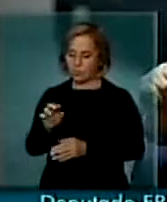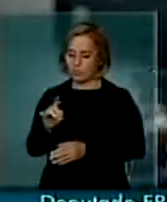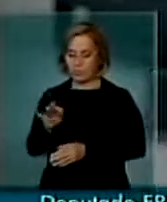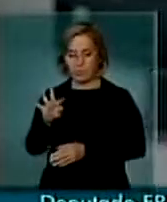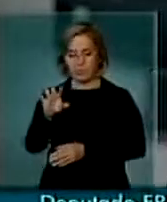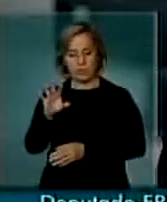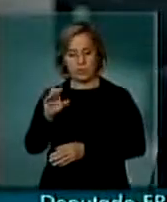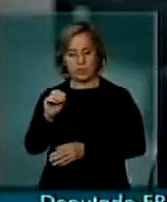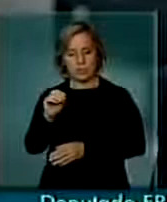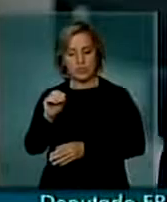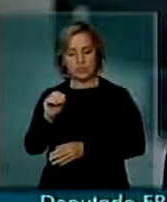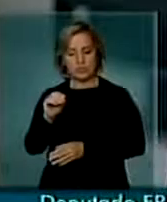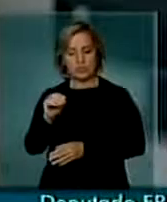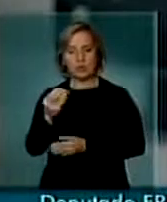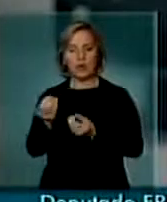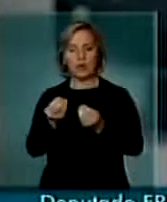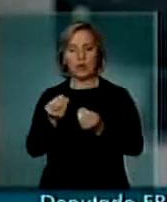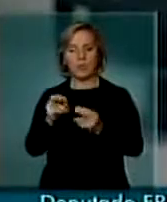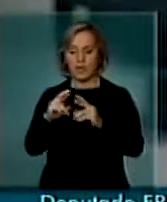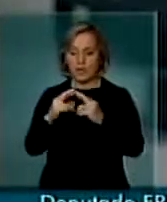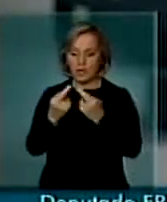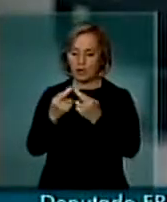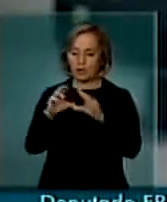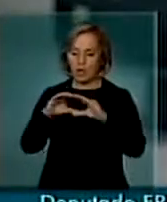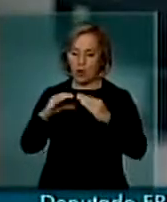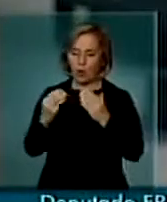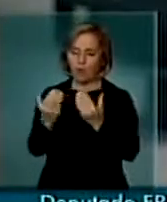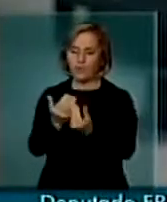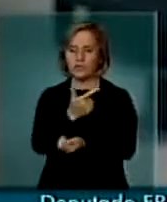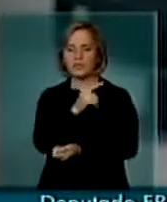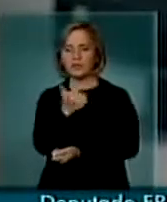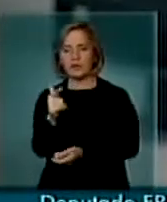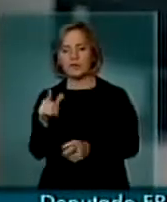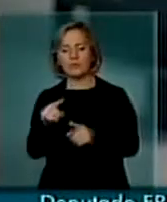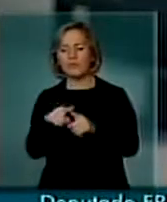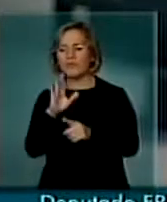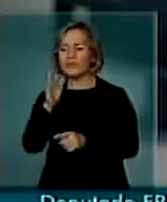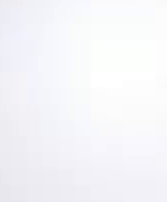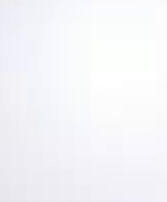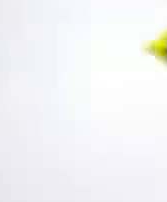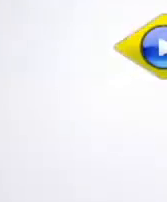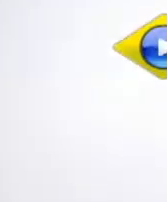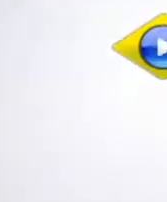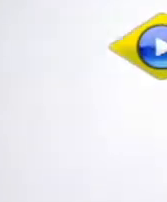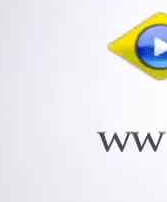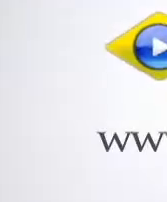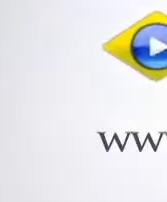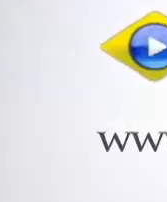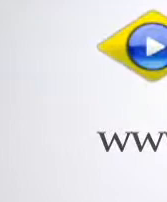pela convenção, já diz que apoia o candidato do PSDB ao governo,